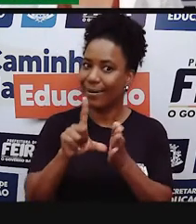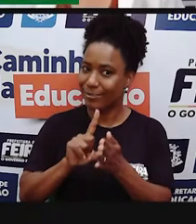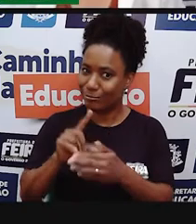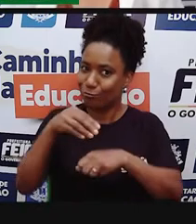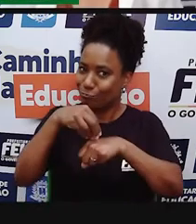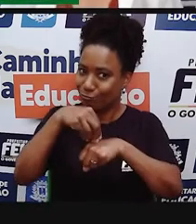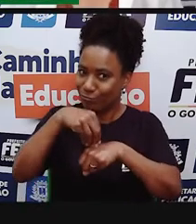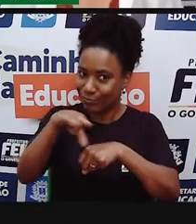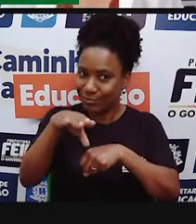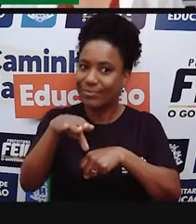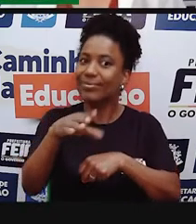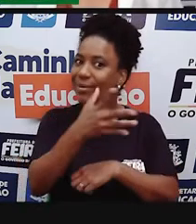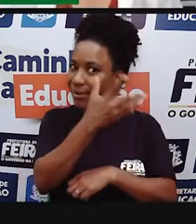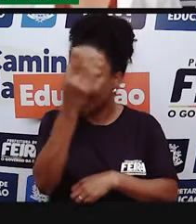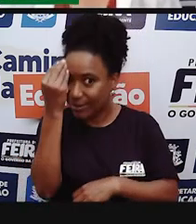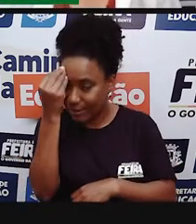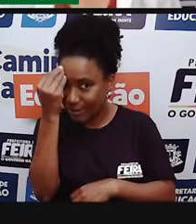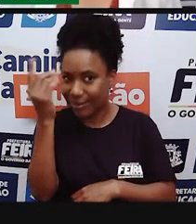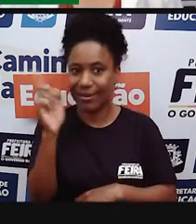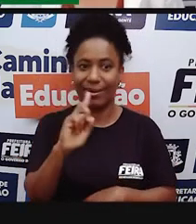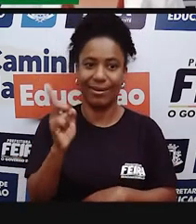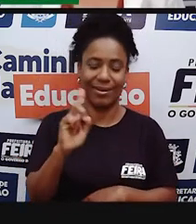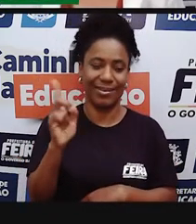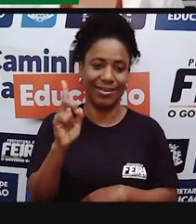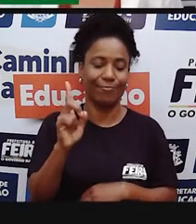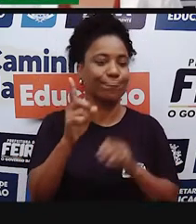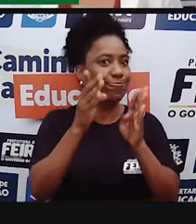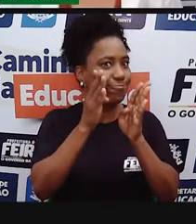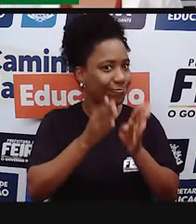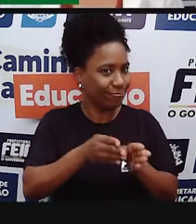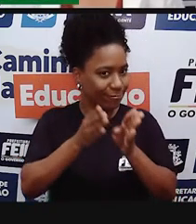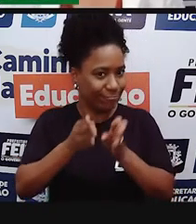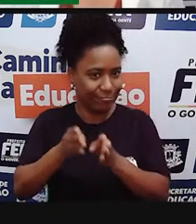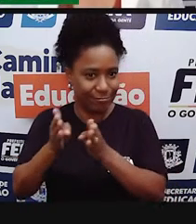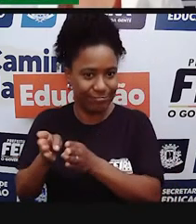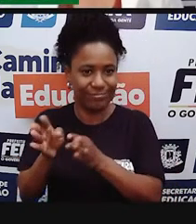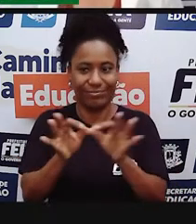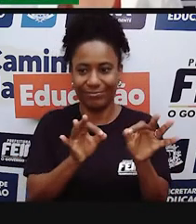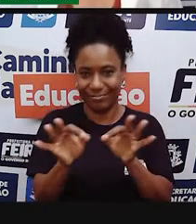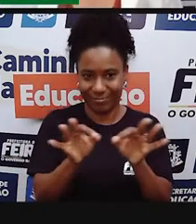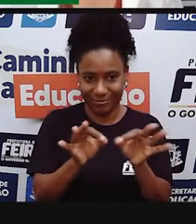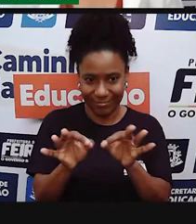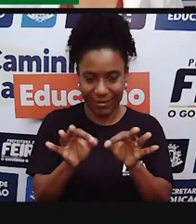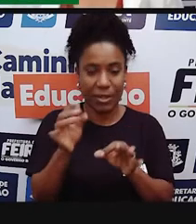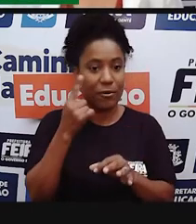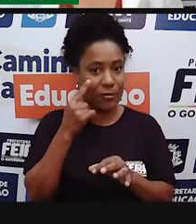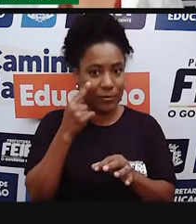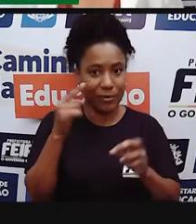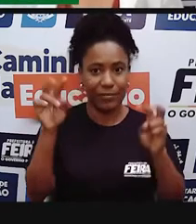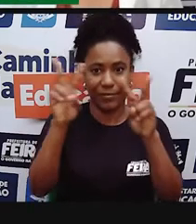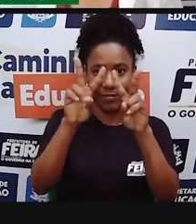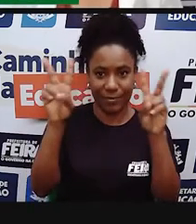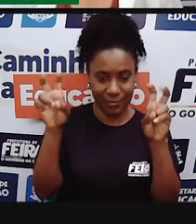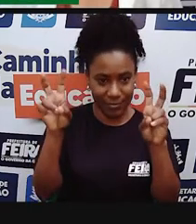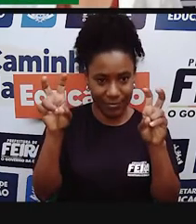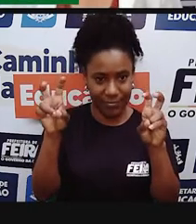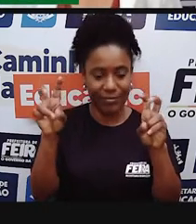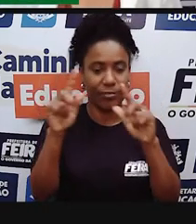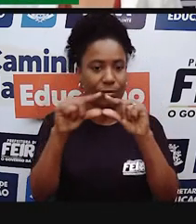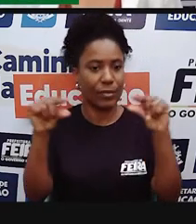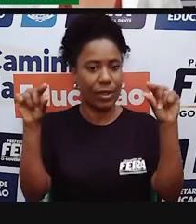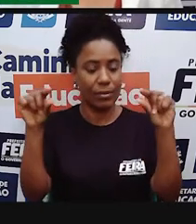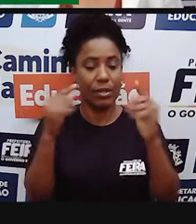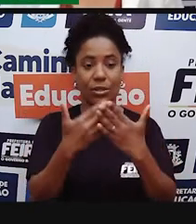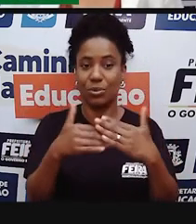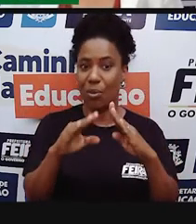posso deixar de falar da organização do nosso caderno de inglês escreva o cabeçalho colocando o nome